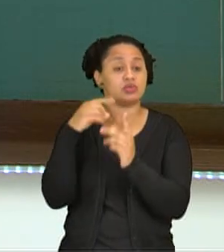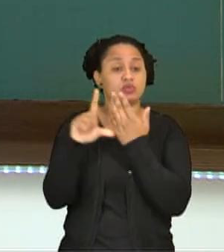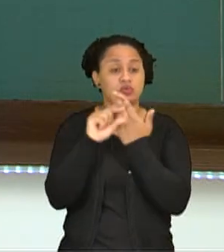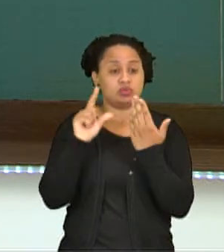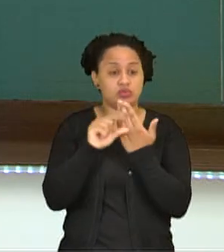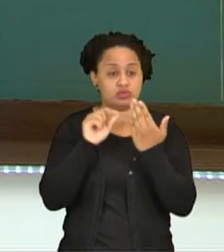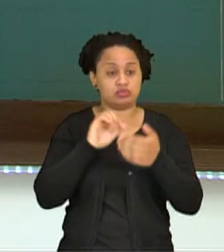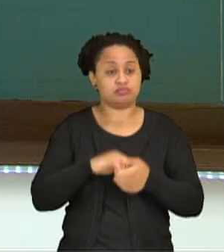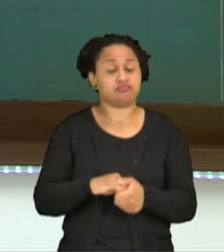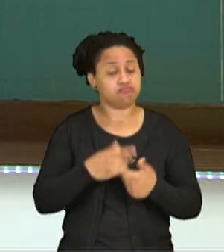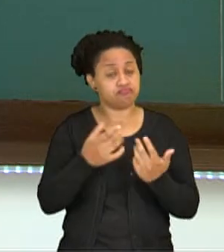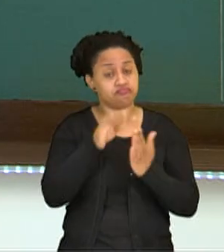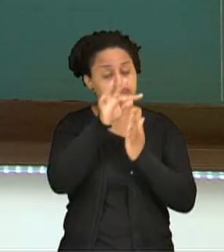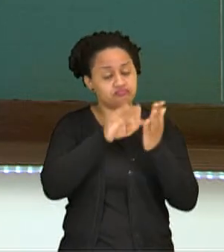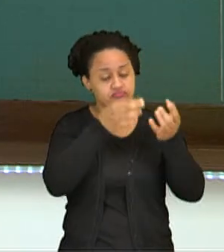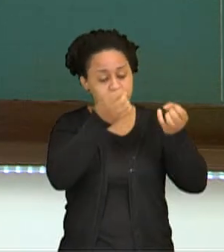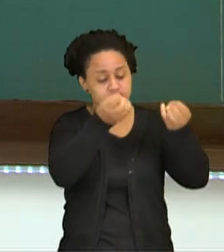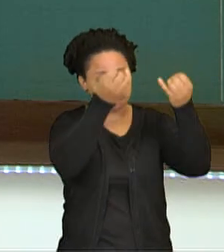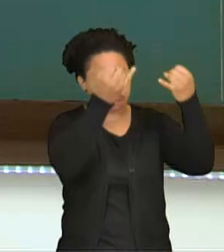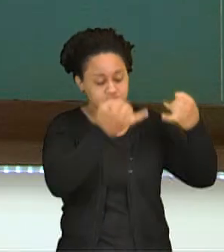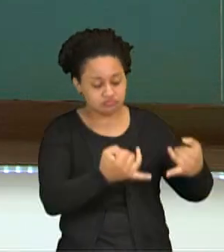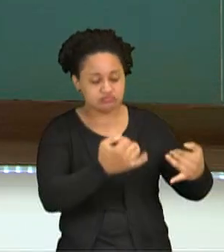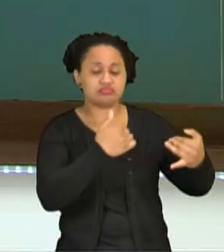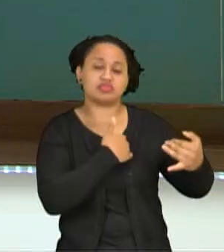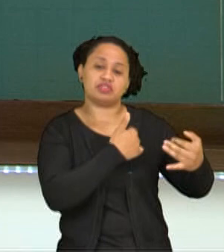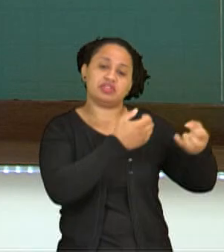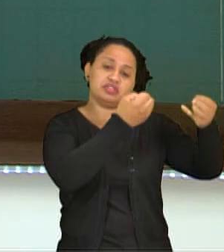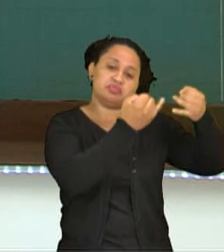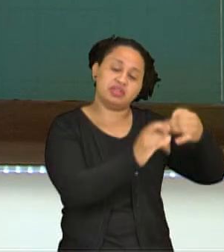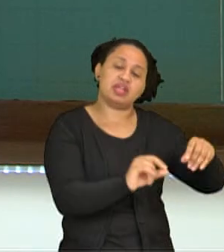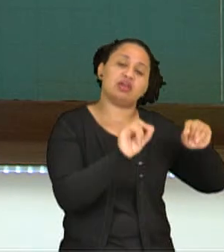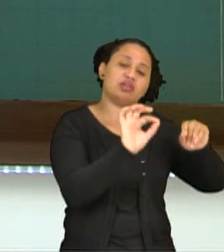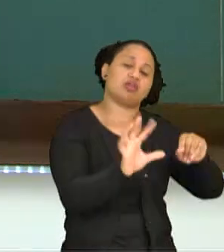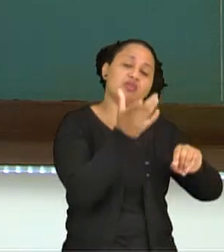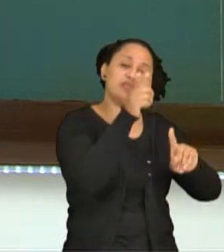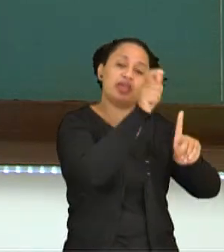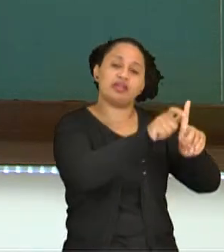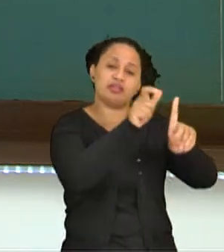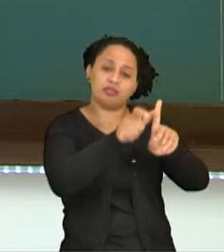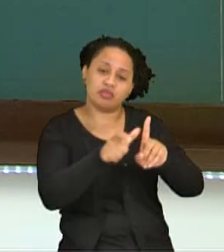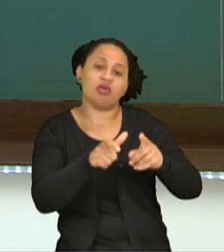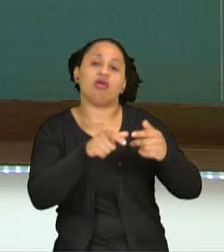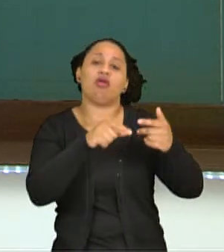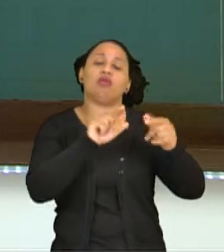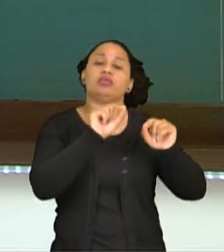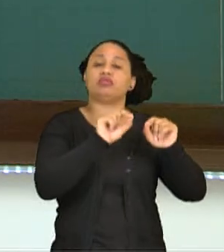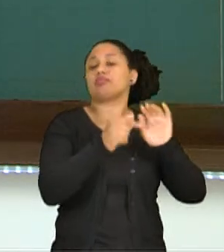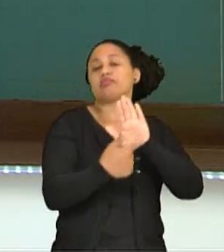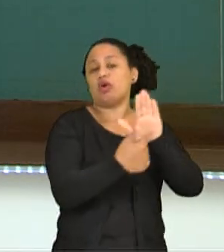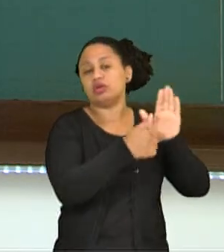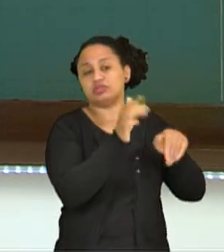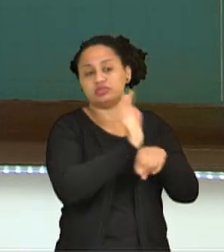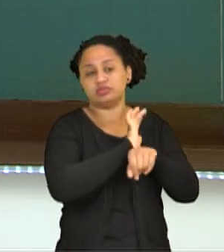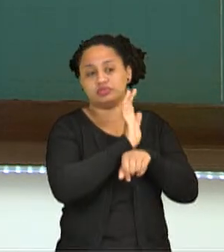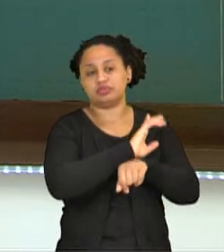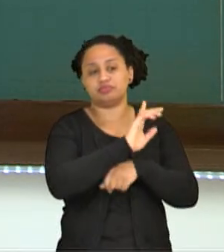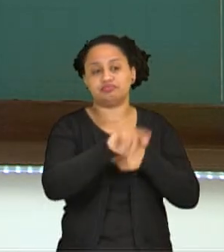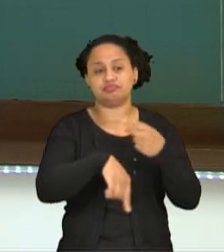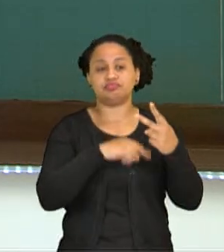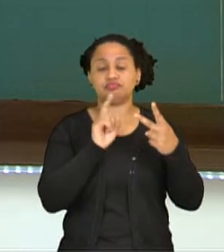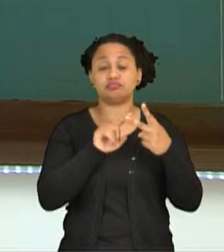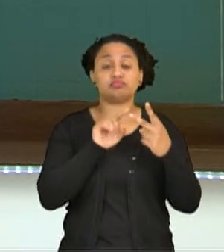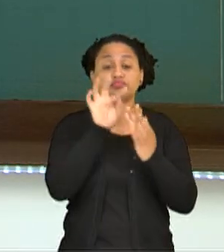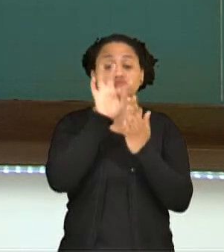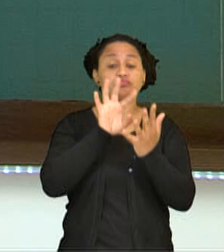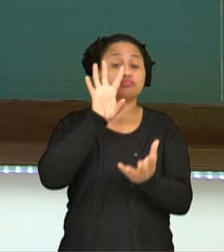vai descrever ali as principais cenas, os autores, os atores do filme. O texto resenha pode